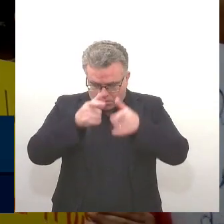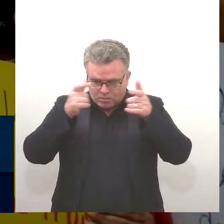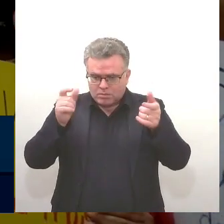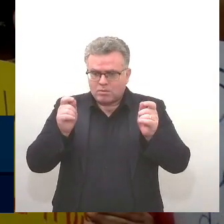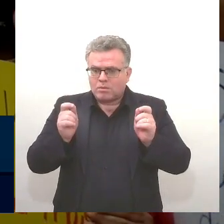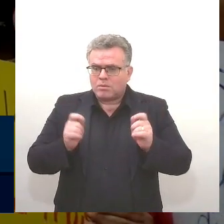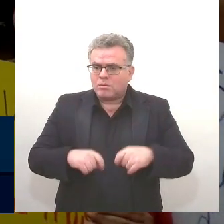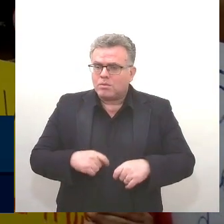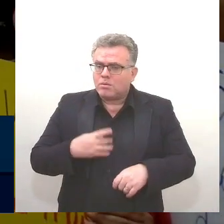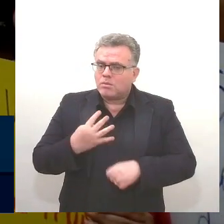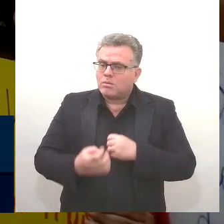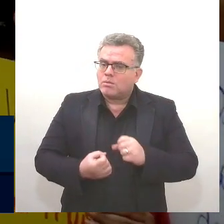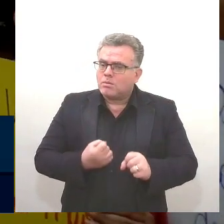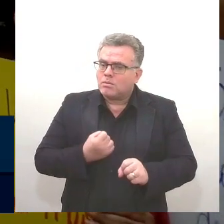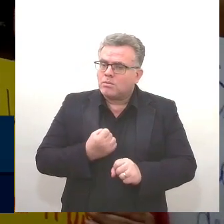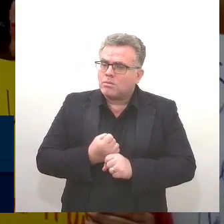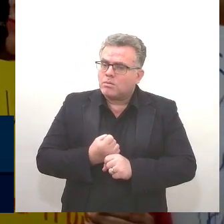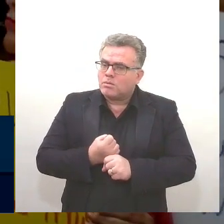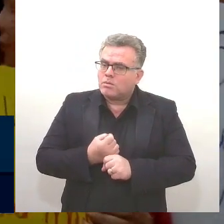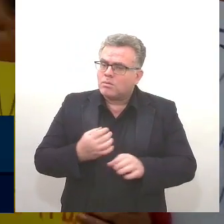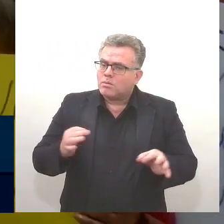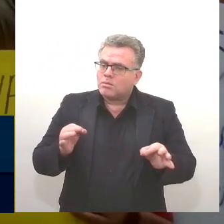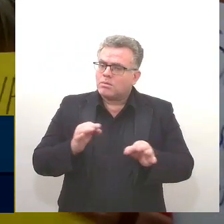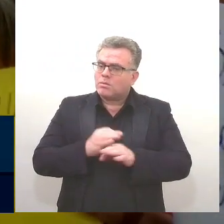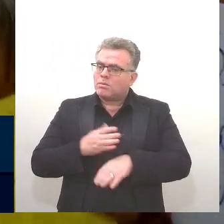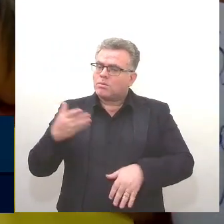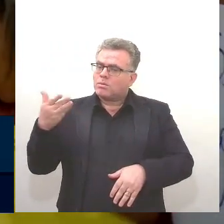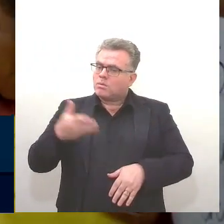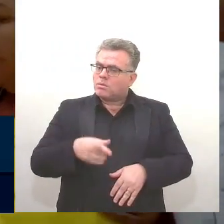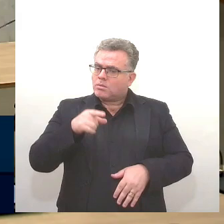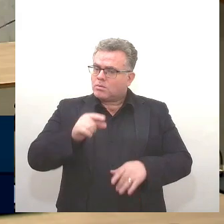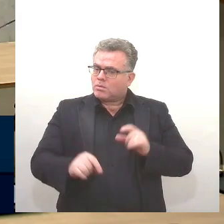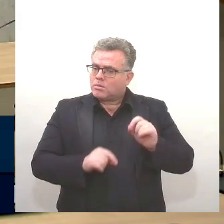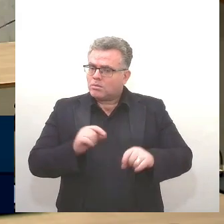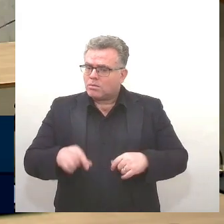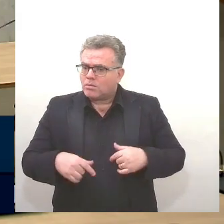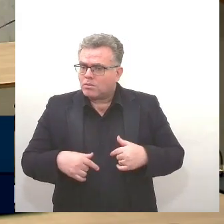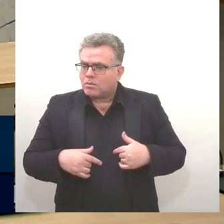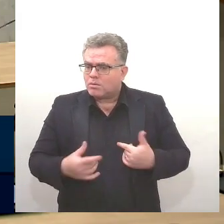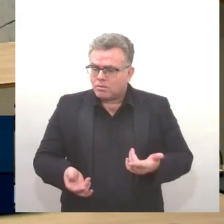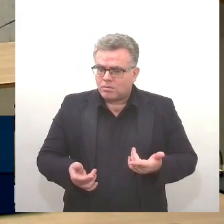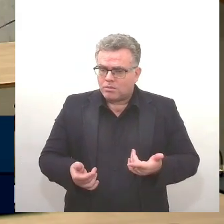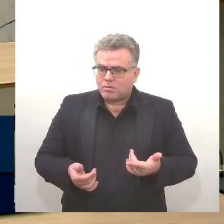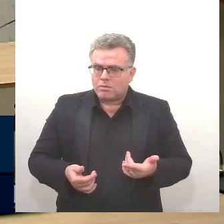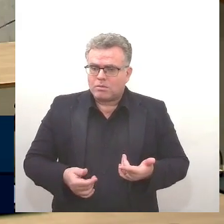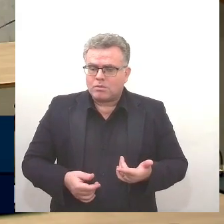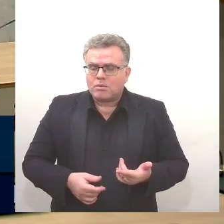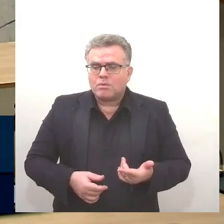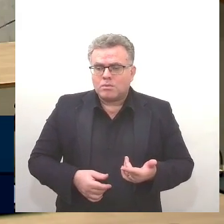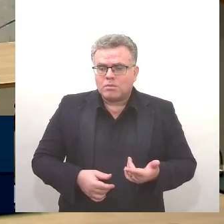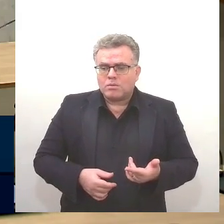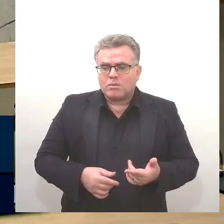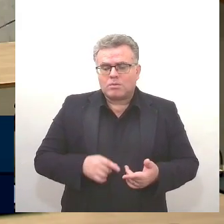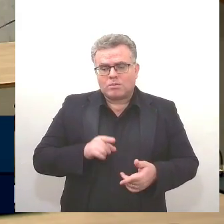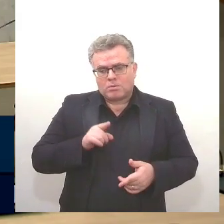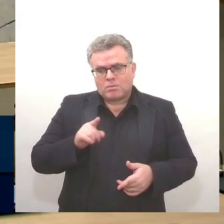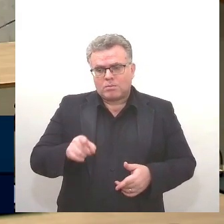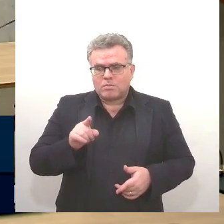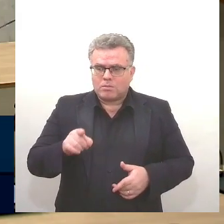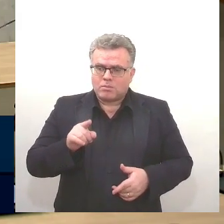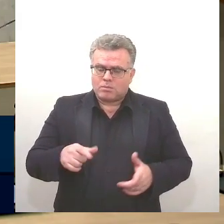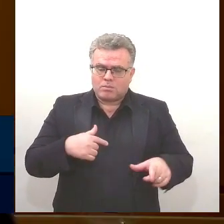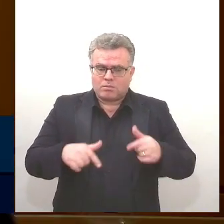aparece no município lagarto para fazer o serviço dos coronéis daquela cidade para